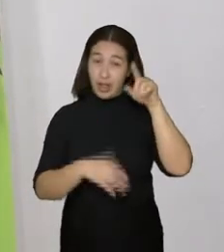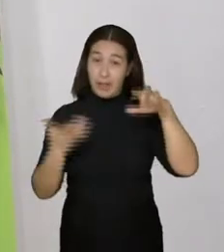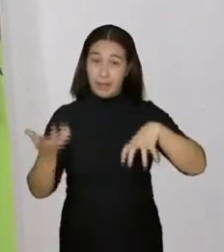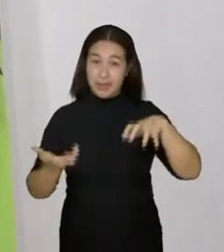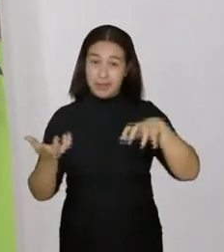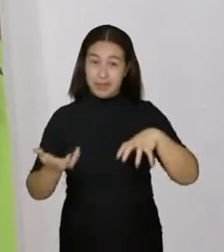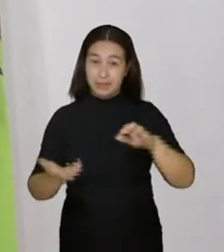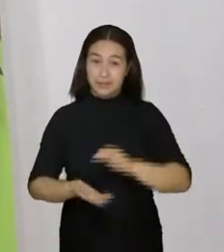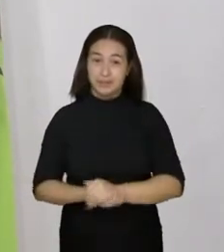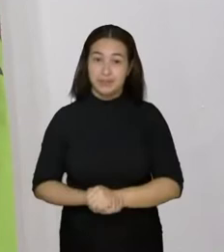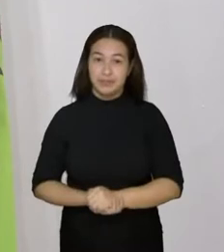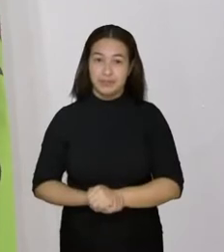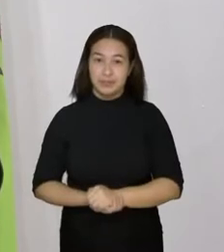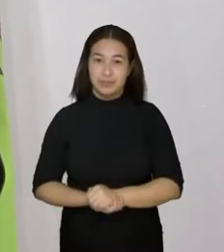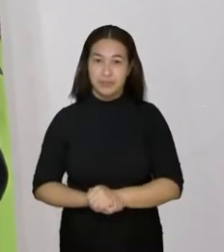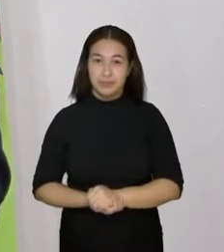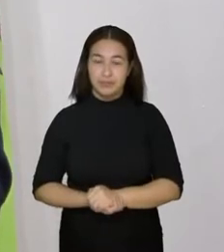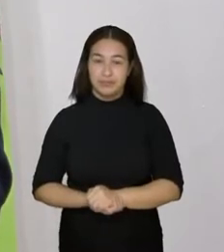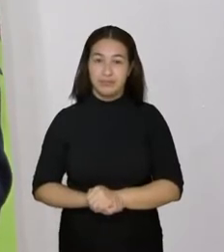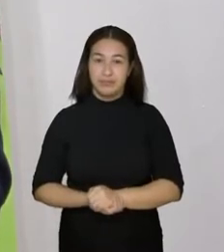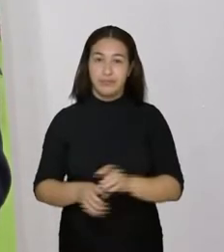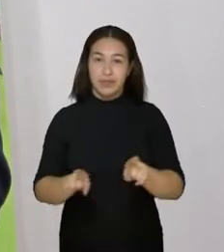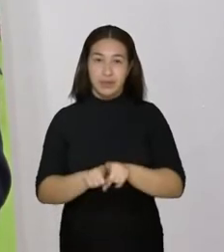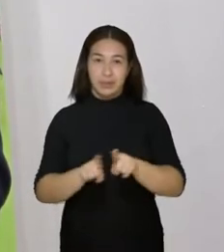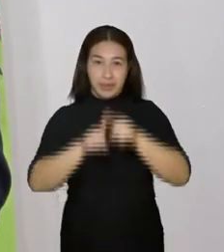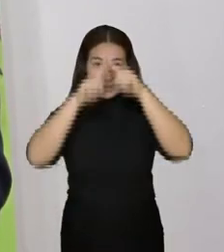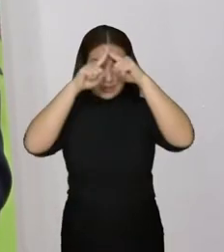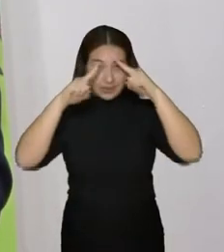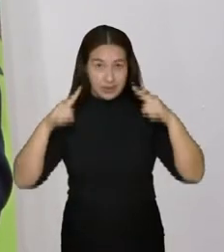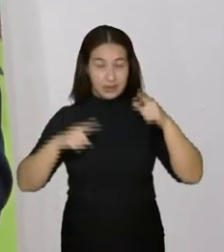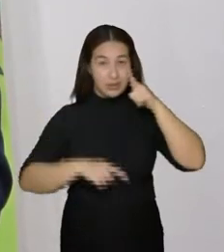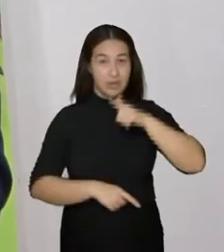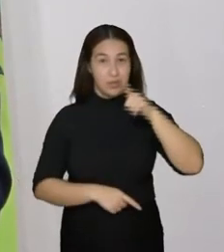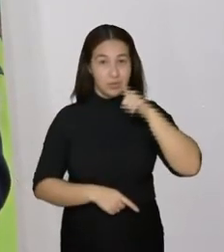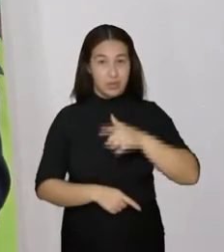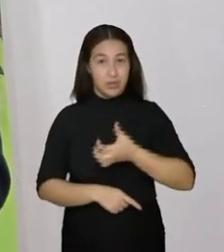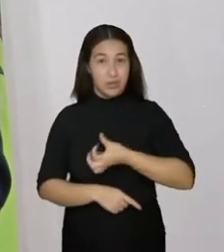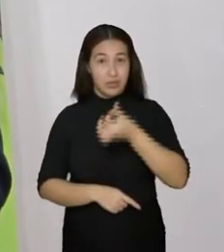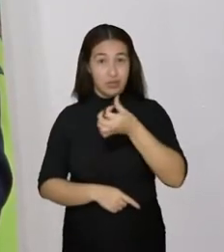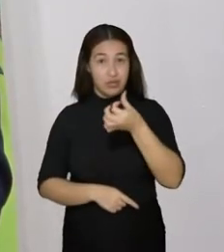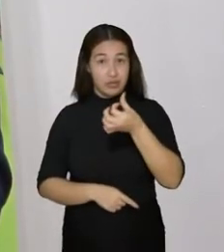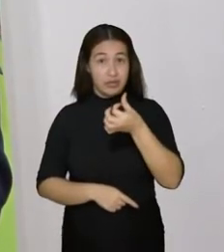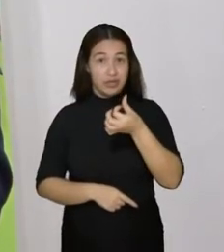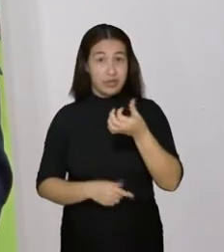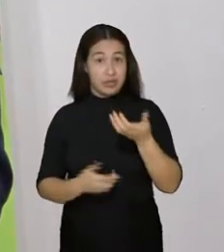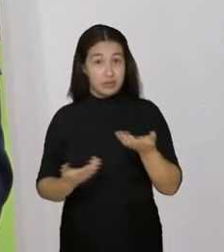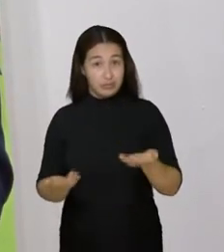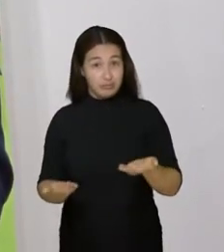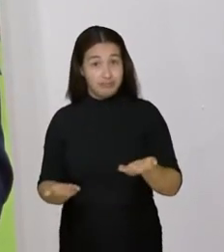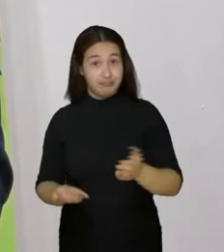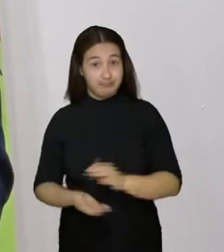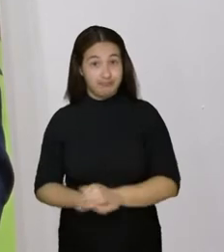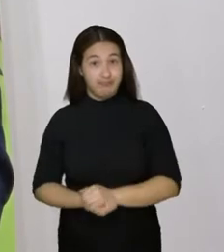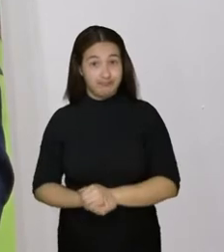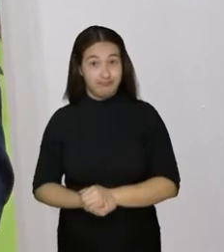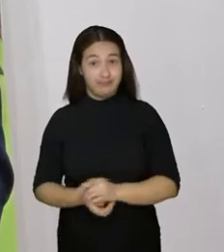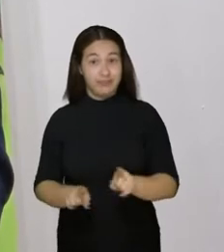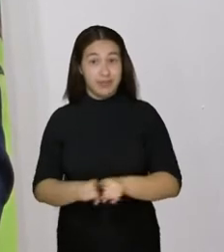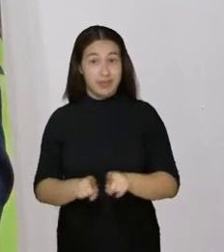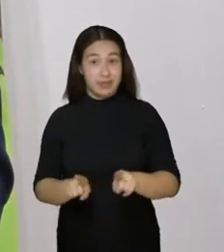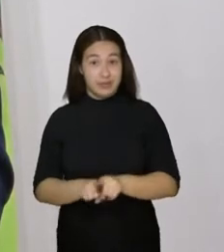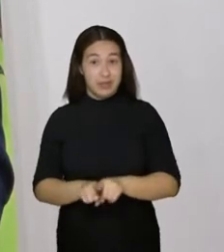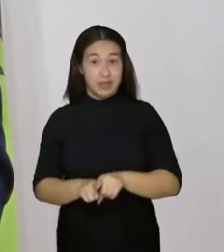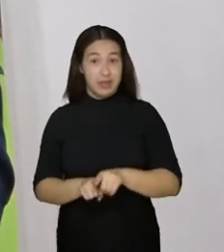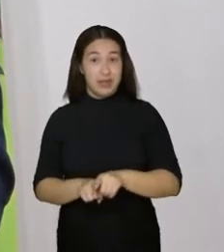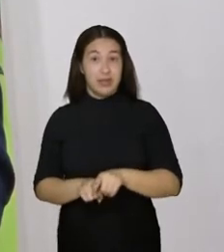ao Deputado Que também está aqui que conseguiu o sexto mandato sexto mandato ao Bispo Sérgio Motta